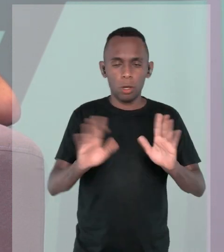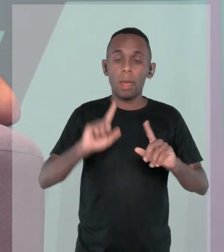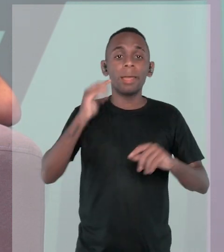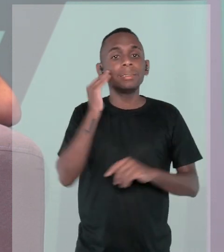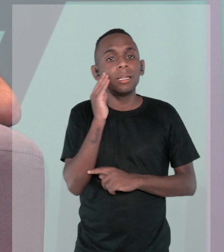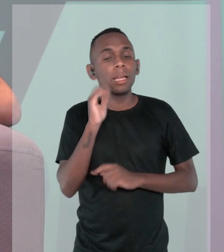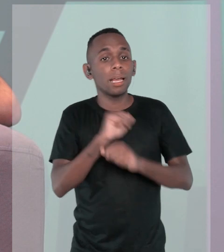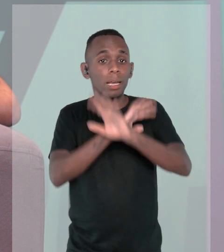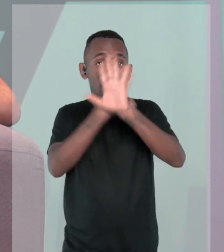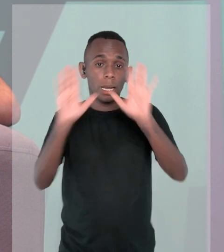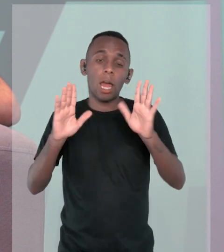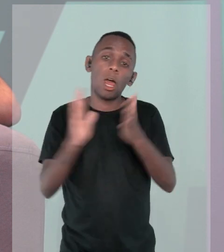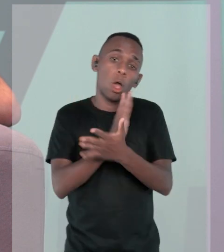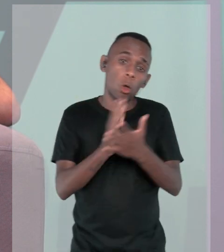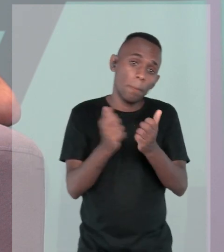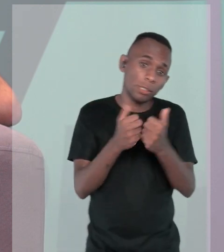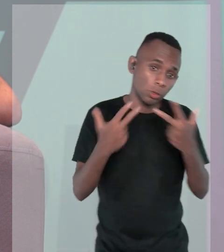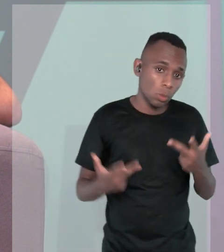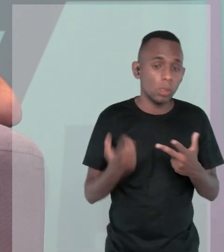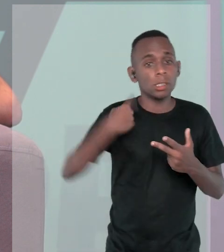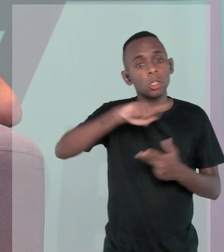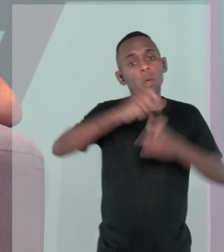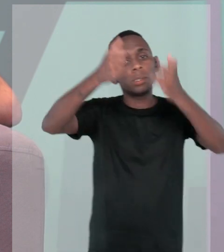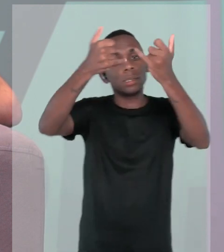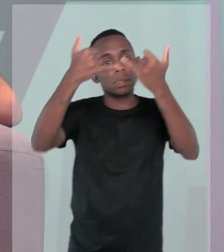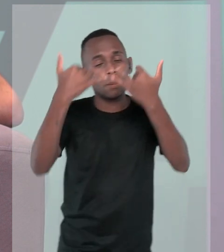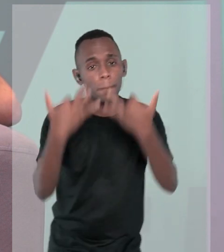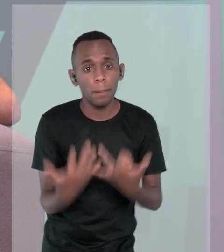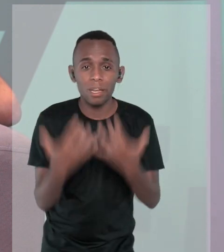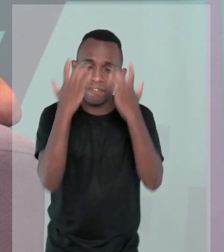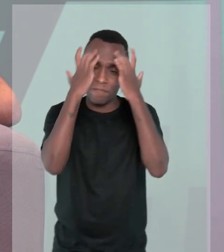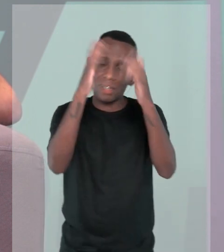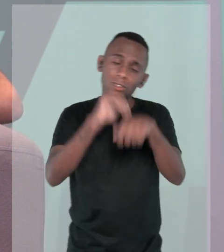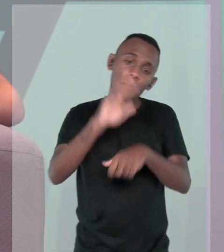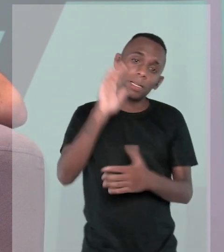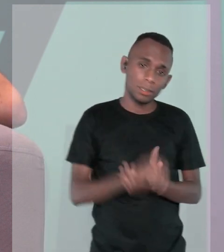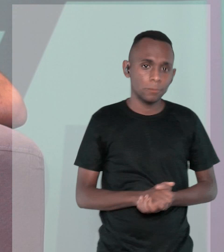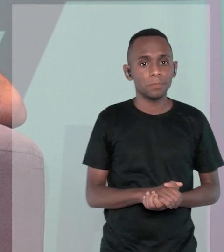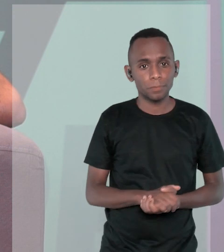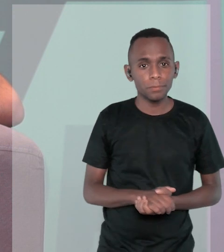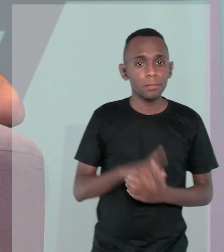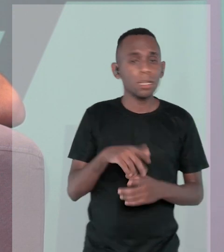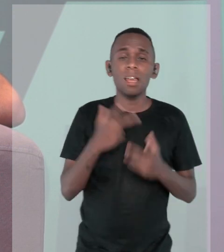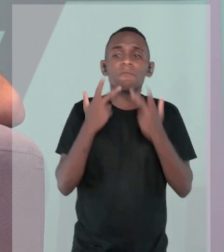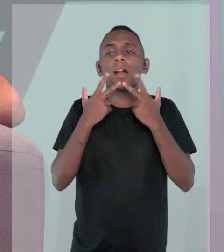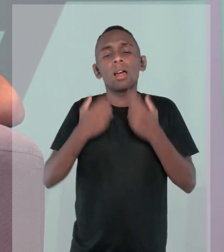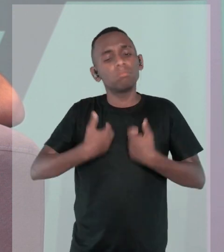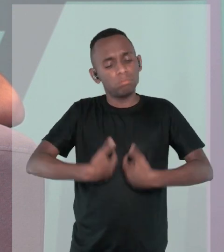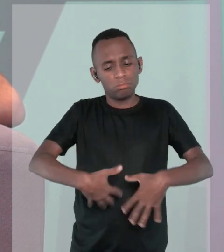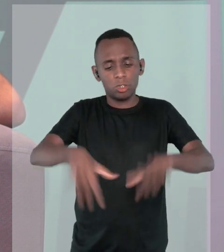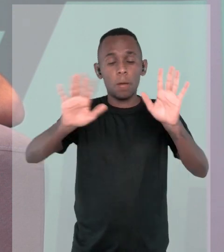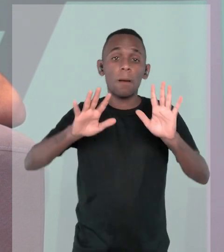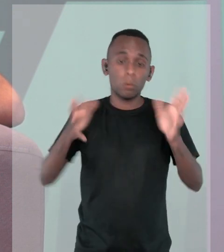o seguinte, tem coisas que se a gente explicar, é mais fácil. A famosa denúncia espontânea. A